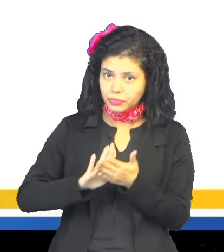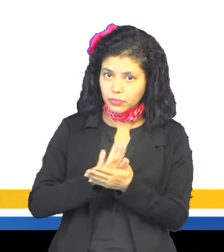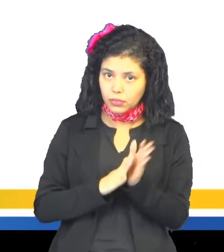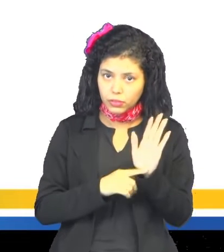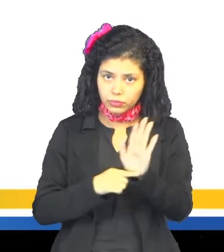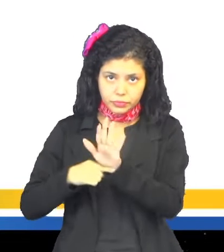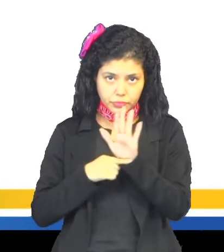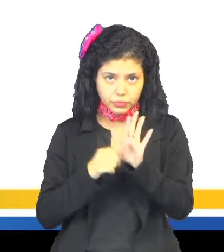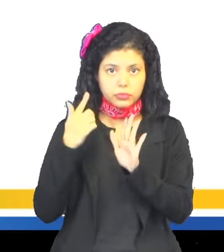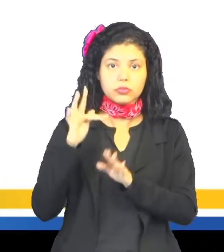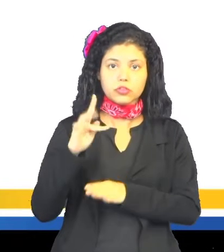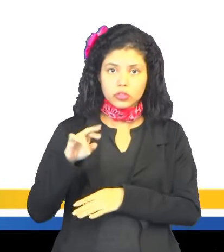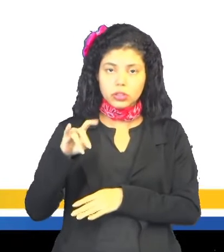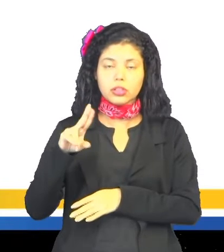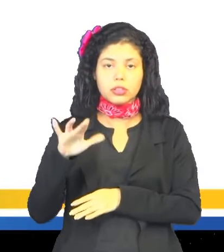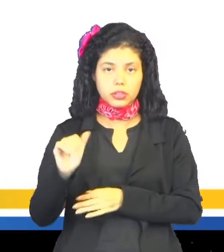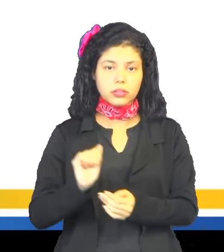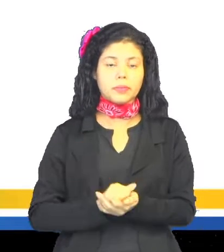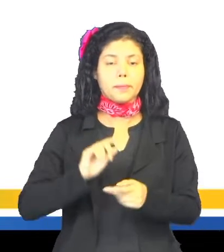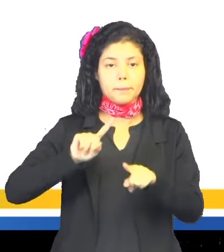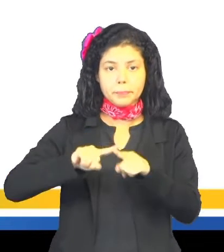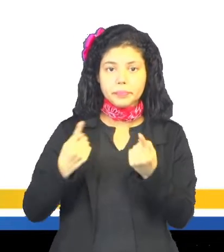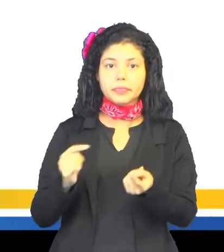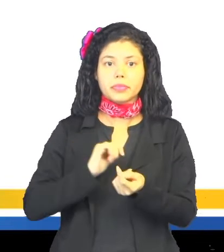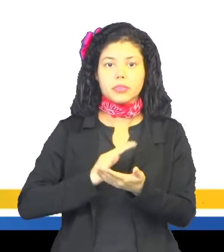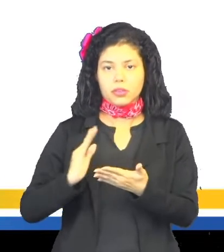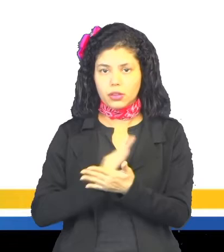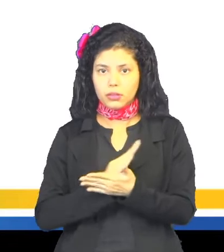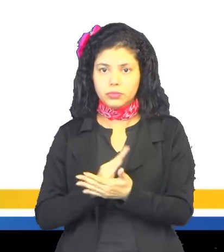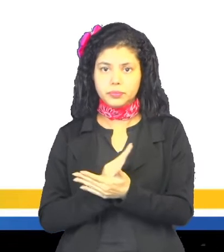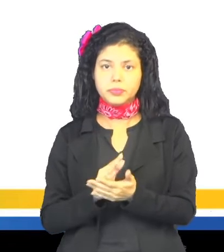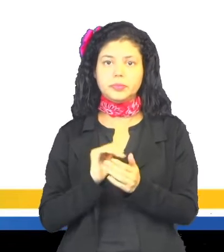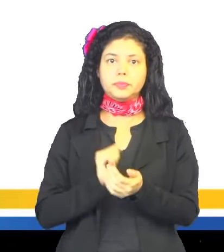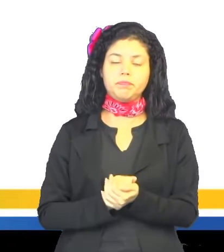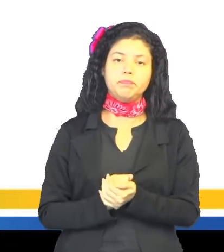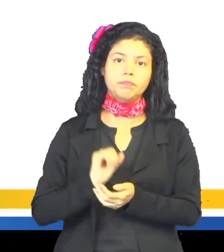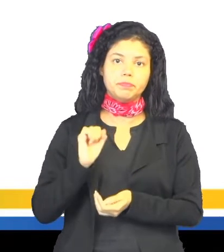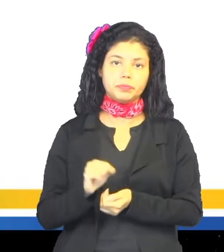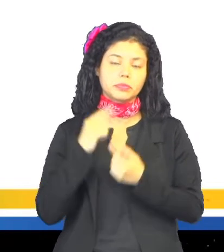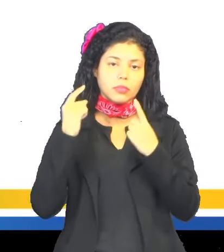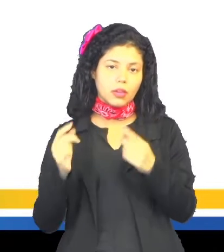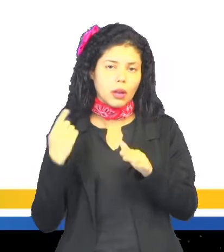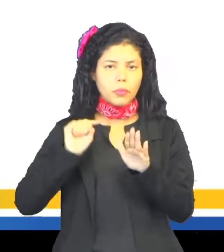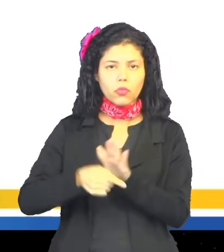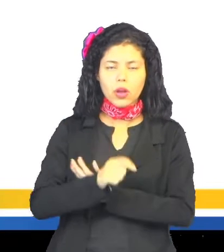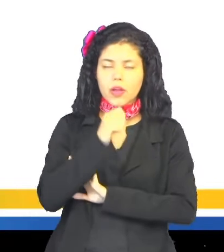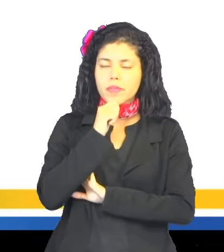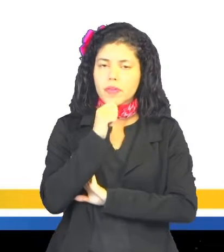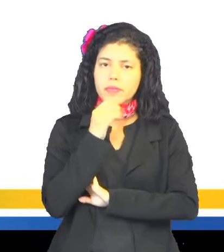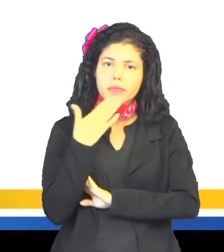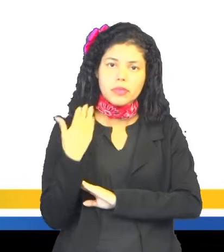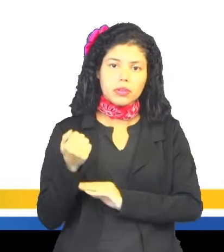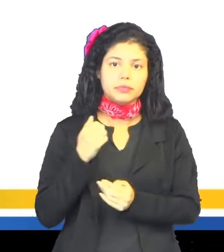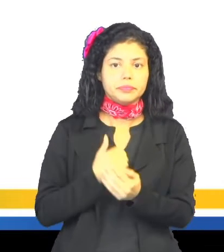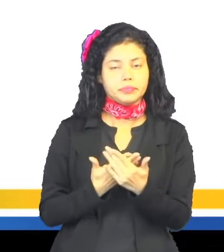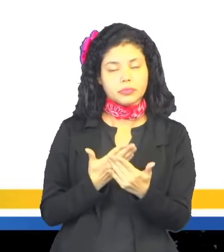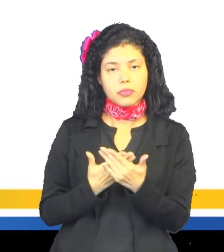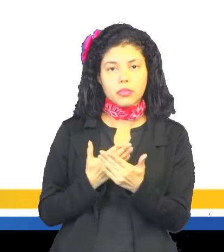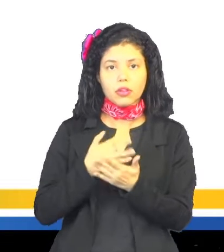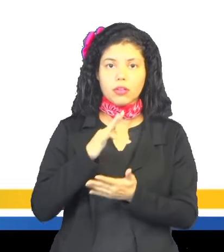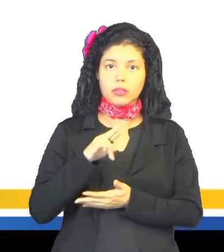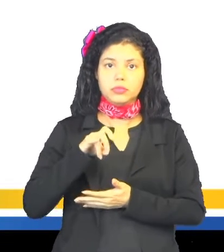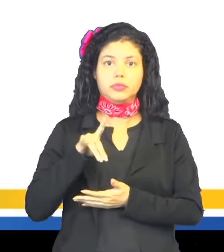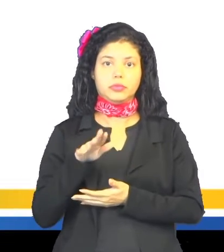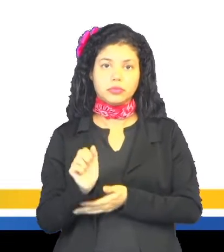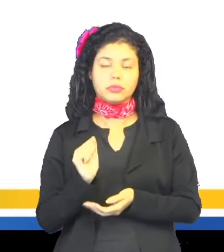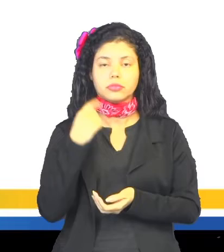tem uma representação fonética é claro que algumas dessas partes de sonoridade se a profunda melhor quando você está estudar na